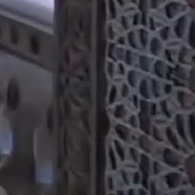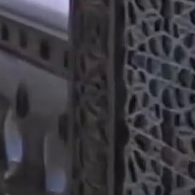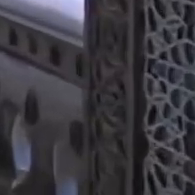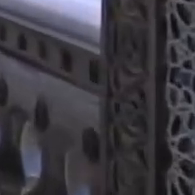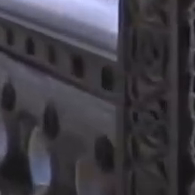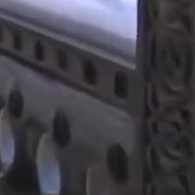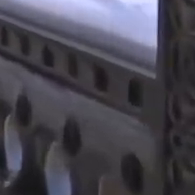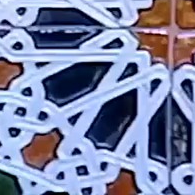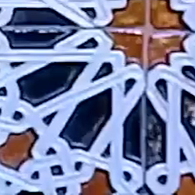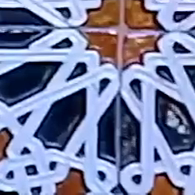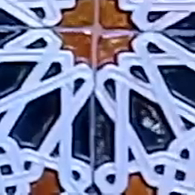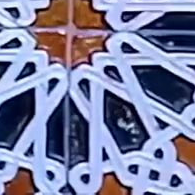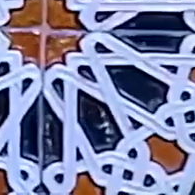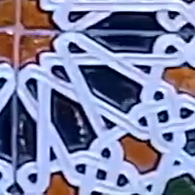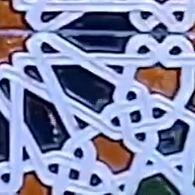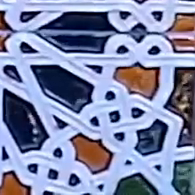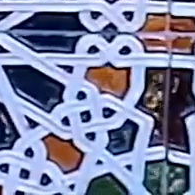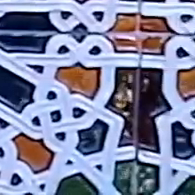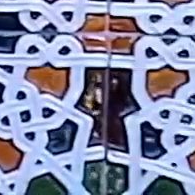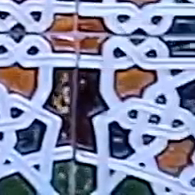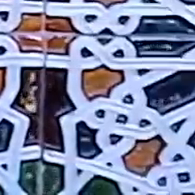sussurram.